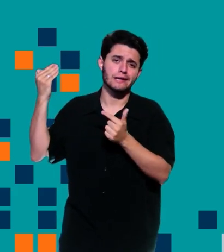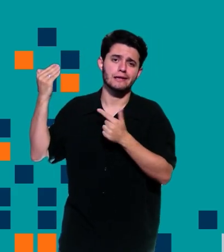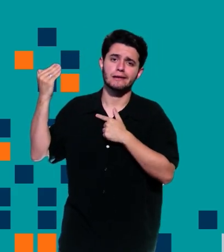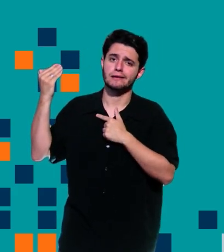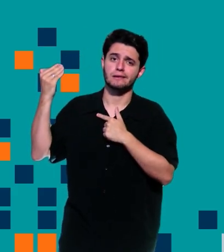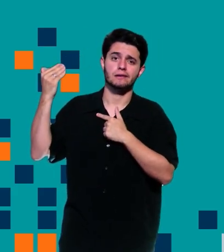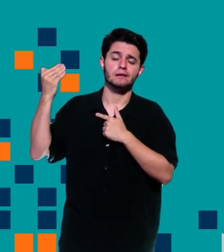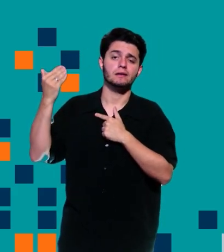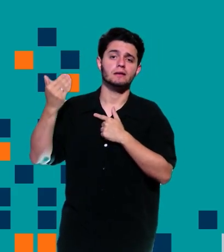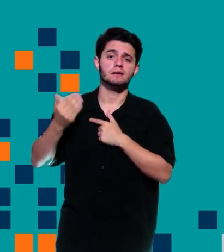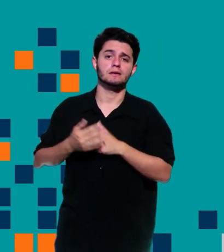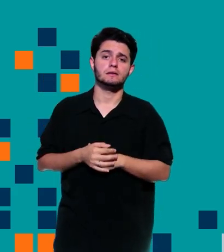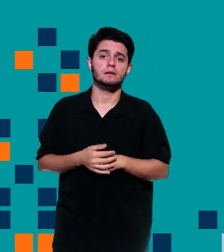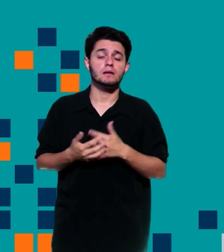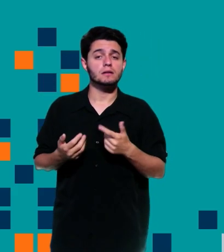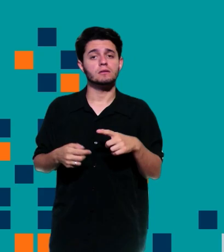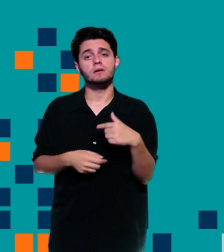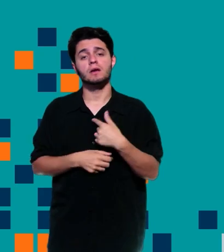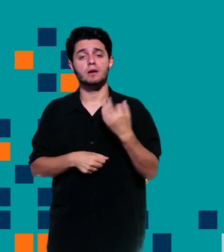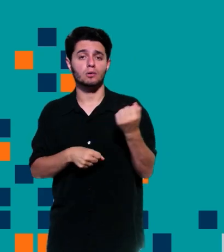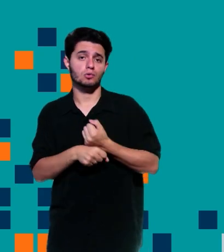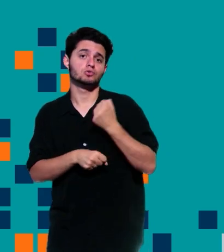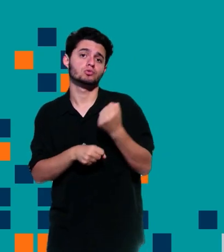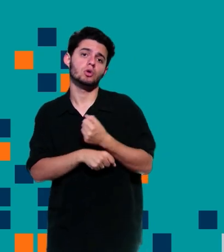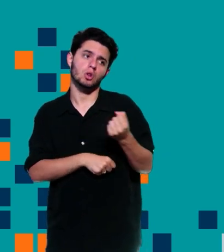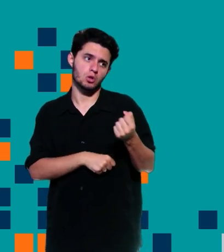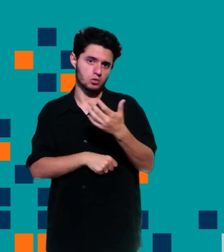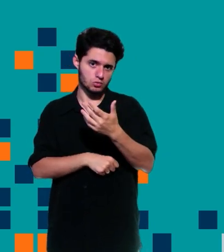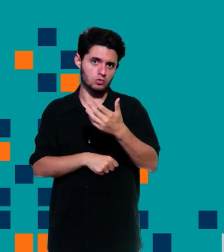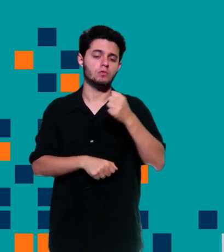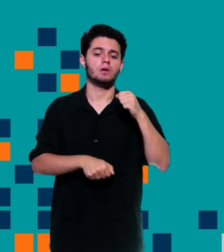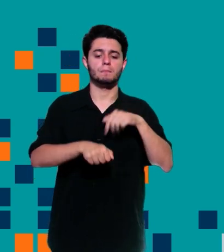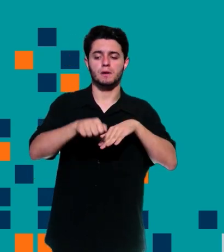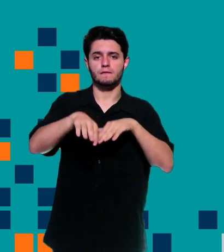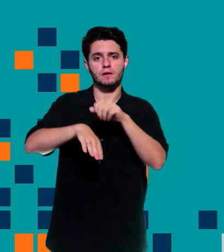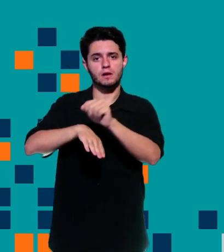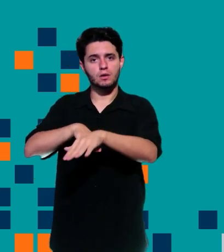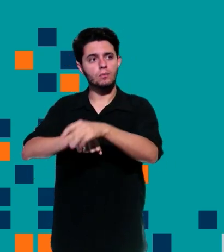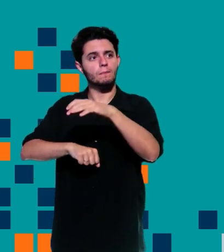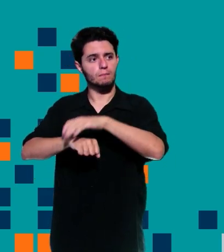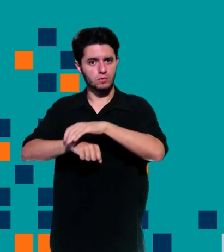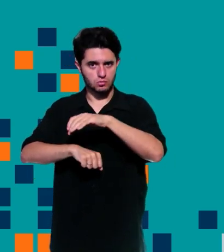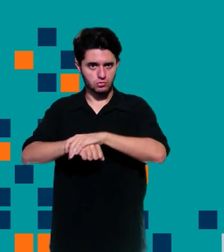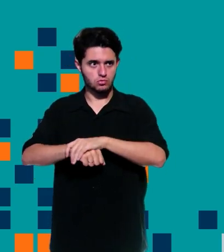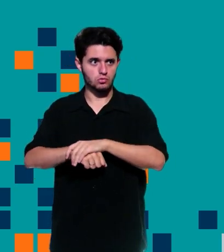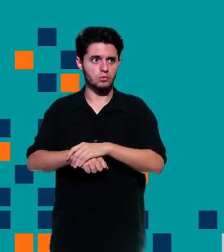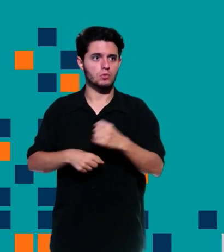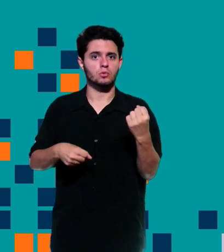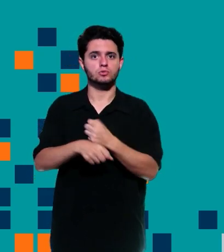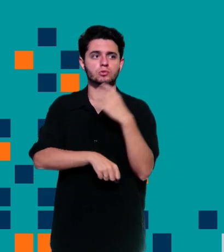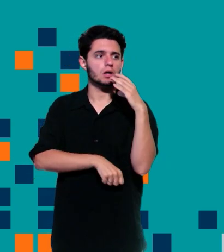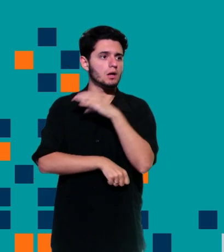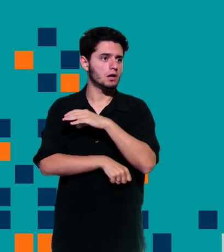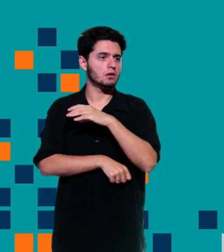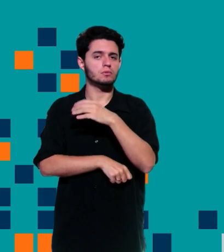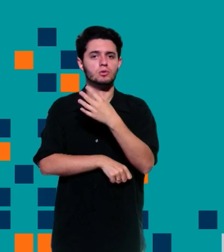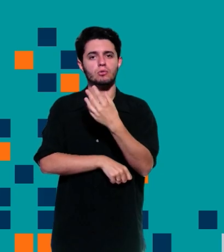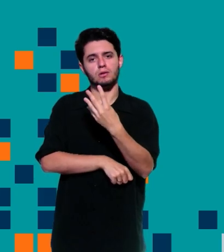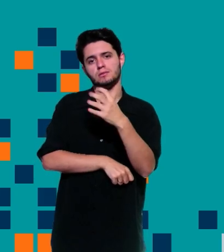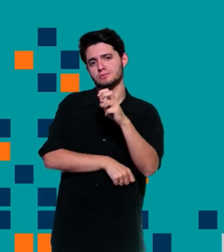nem ia participar com um pavilhão próprio, e no final a gente constrói aos 45 do segundo tempo, mas...